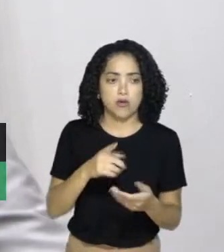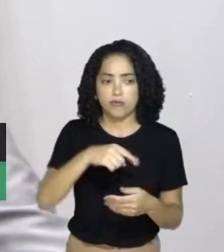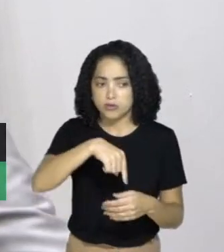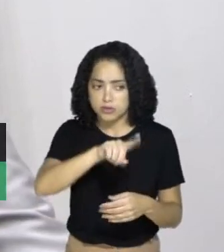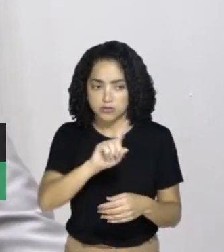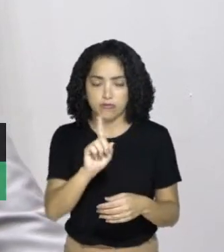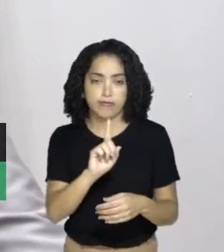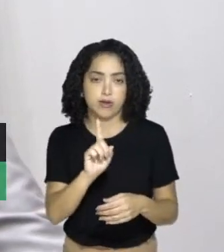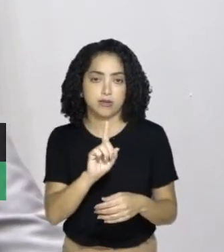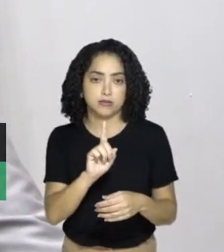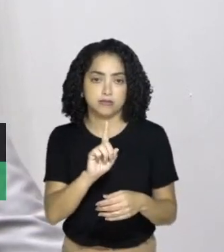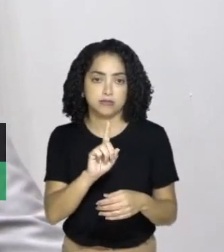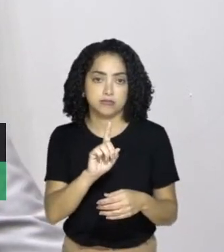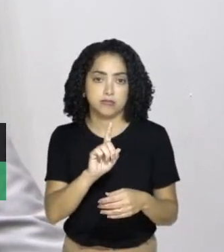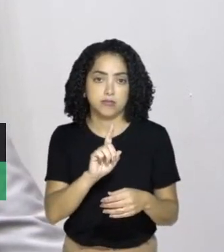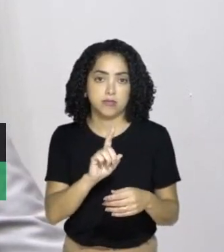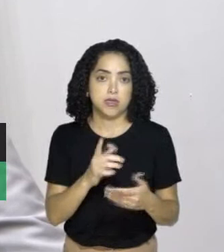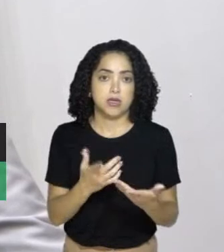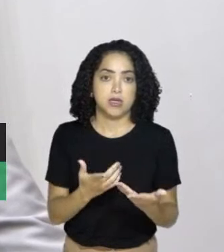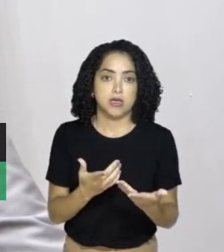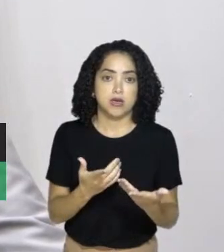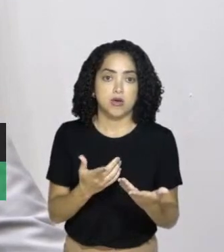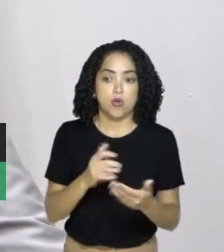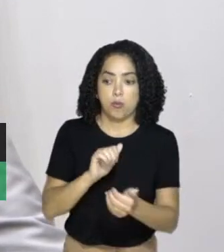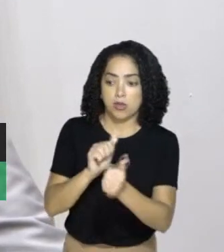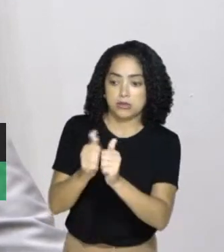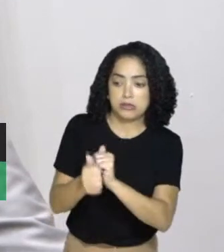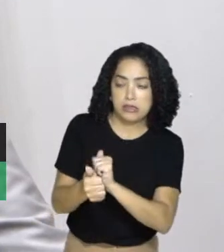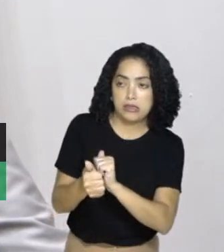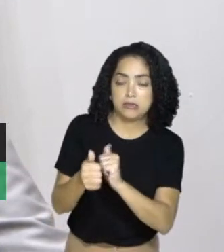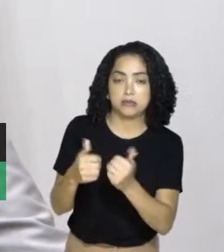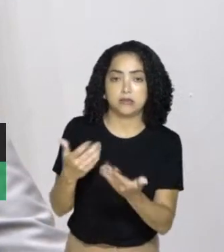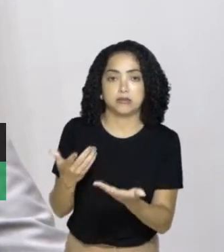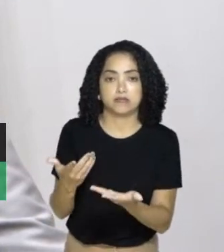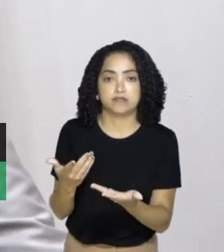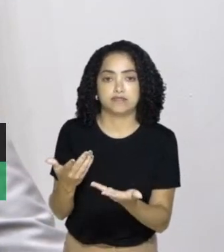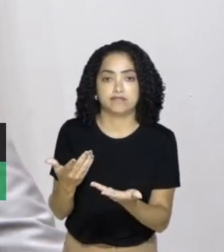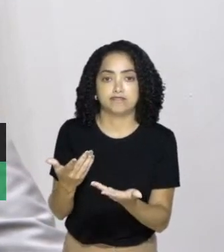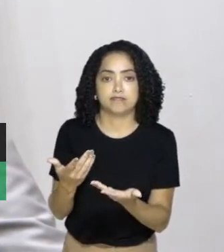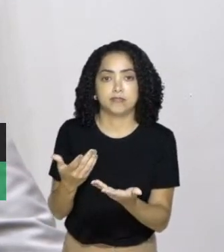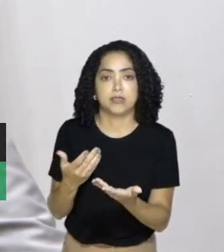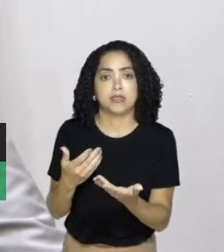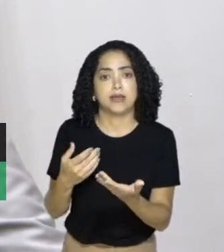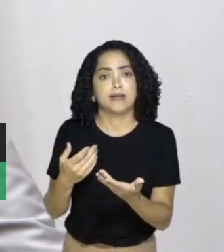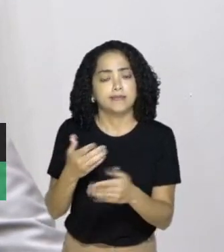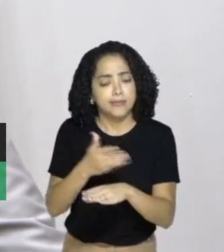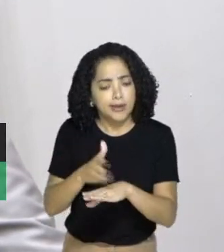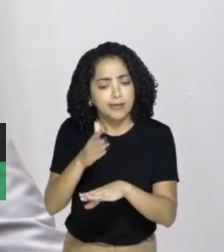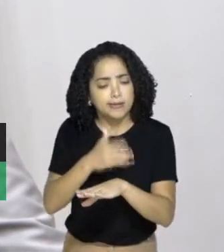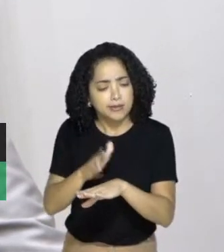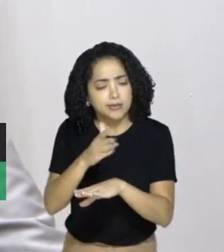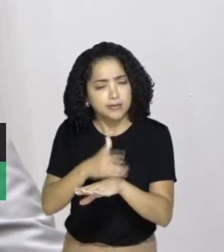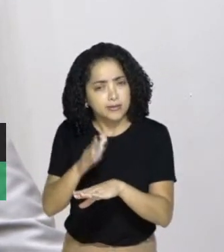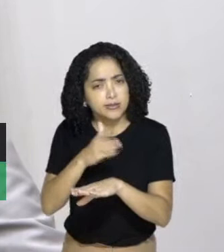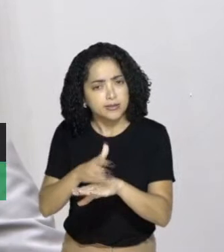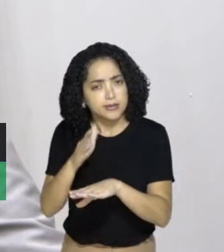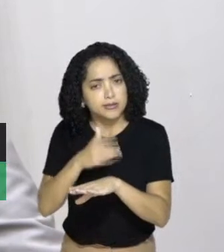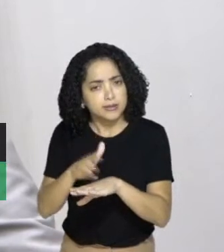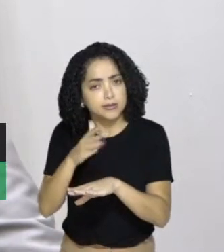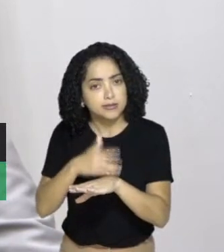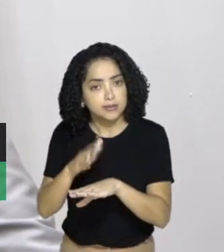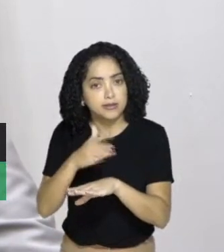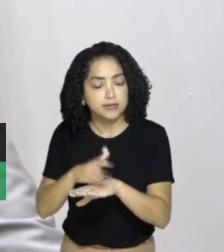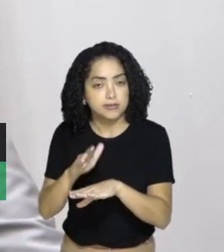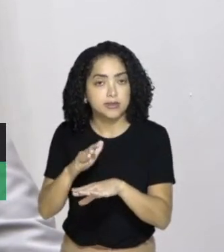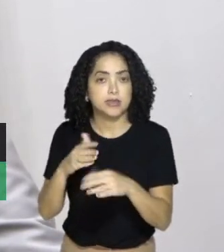de pau. Uma atleta treina meses para chegar lá dentro de um rio, levar uma